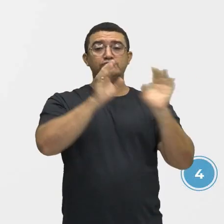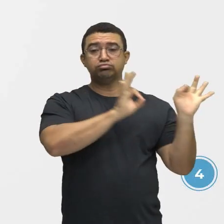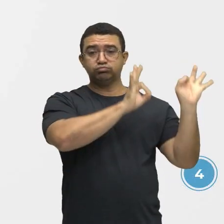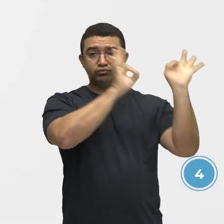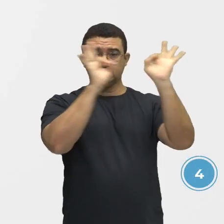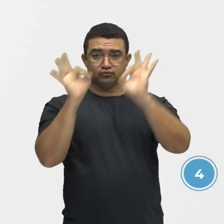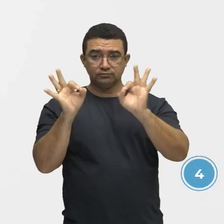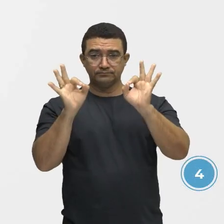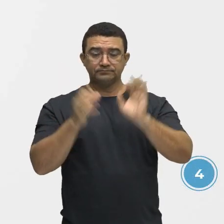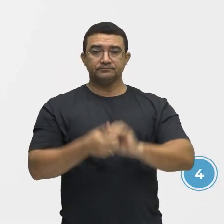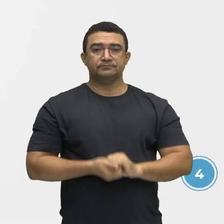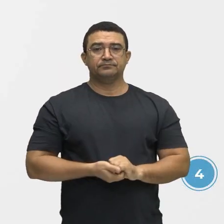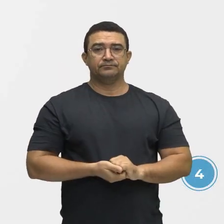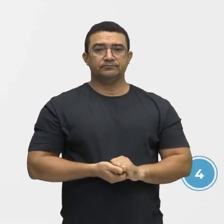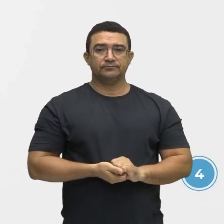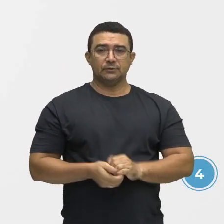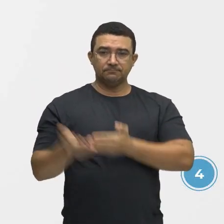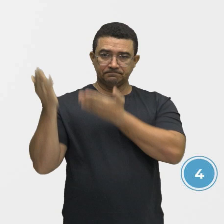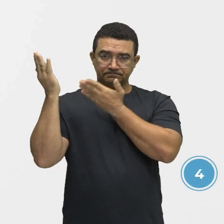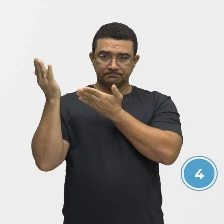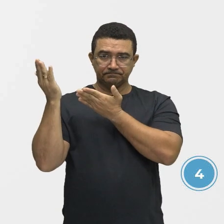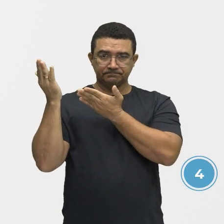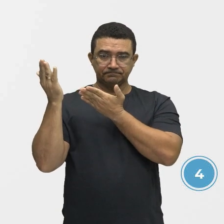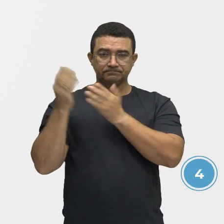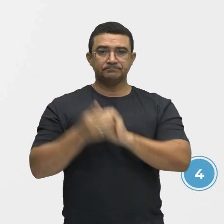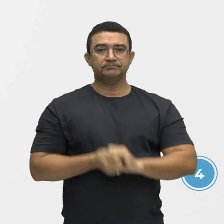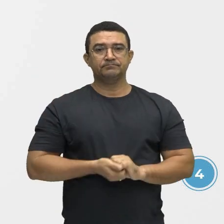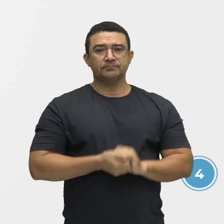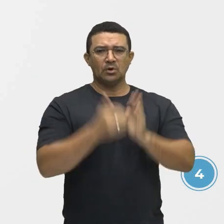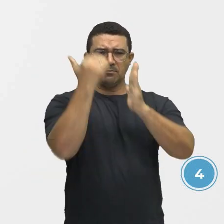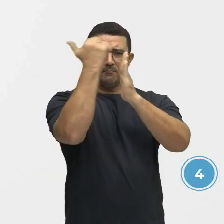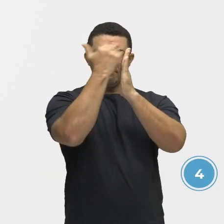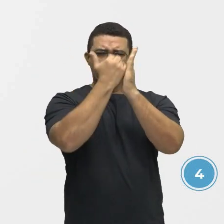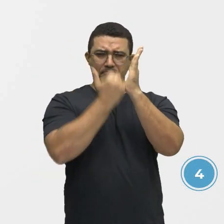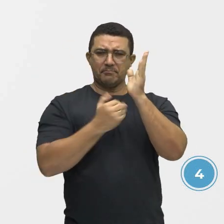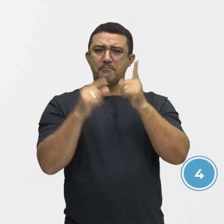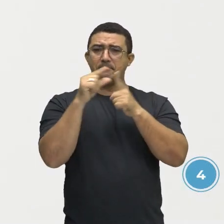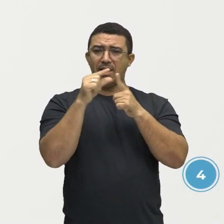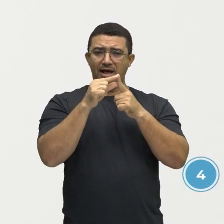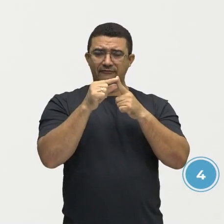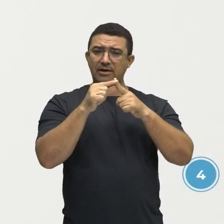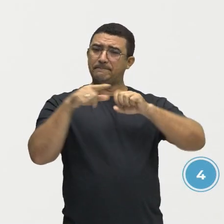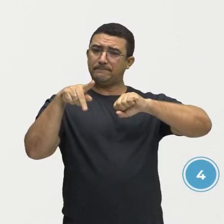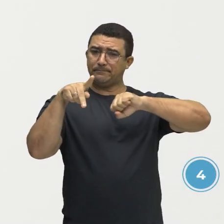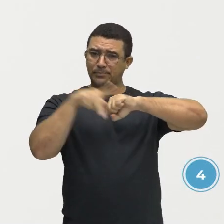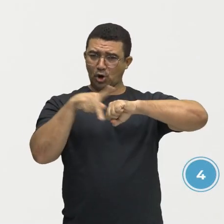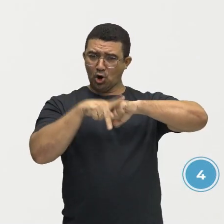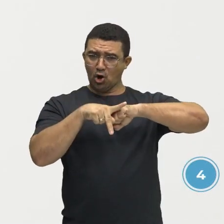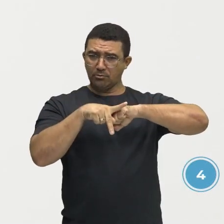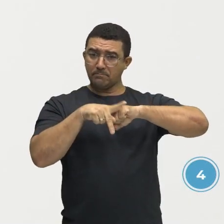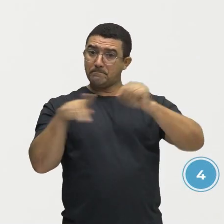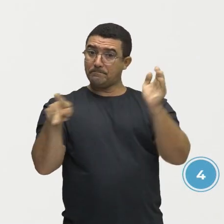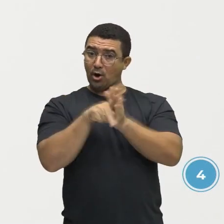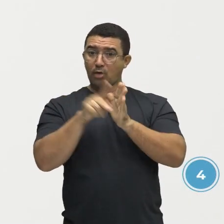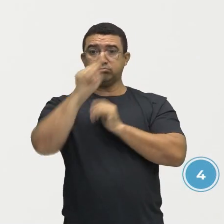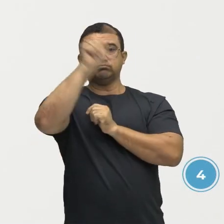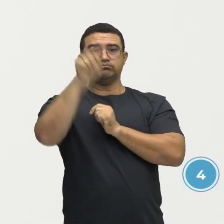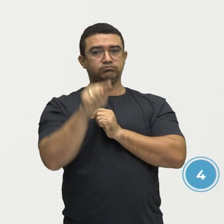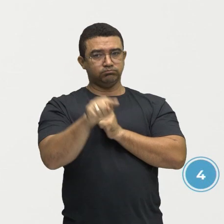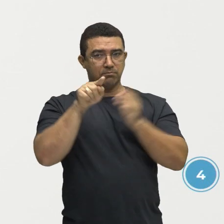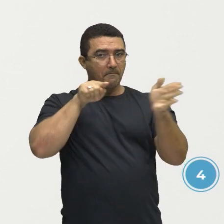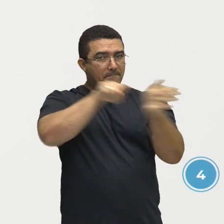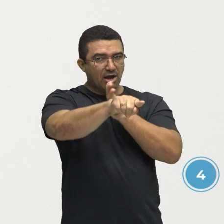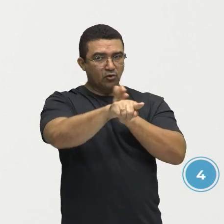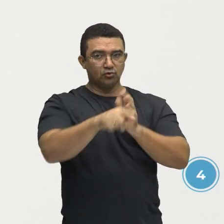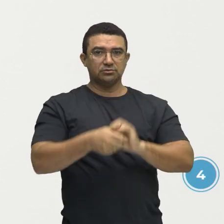olhada. Olha só, a gente chama essas palavras de pronomes interrogativos. Interrogative